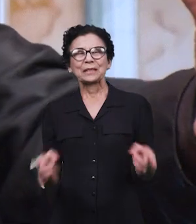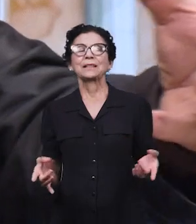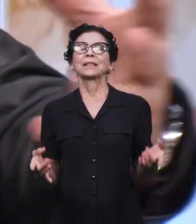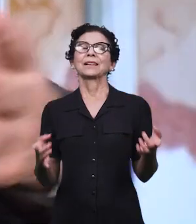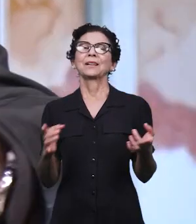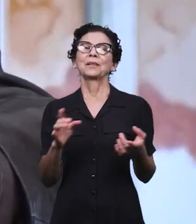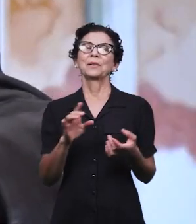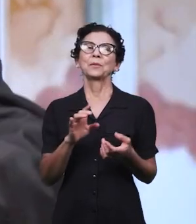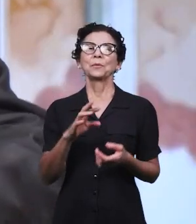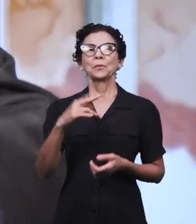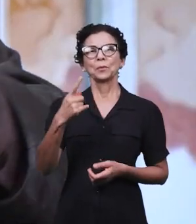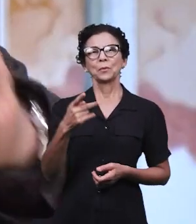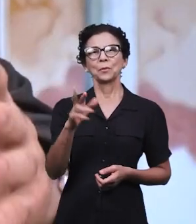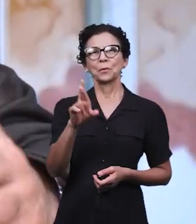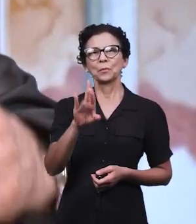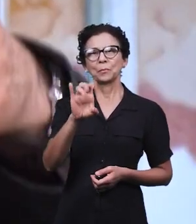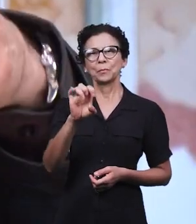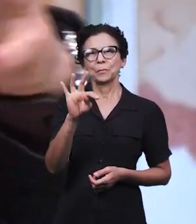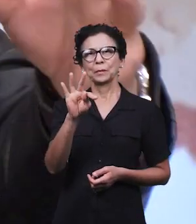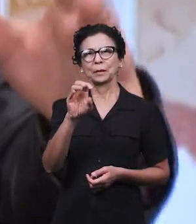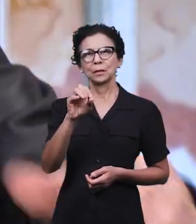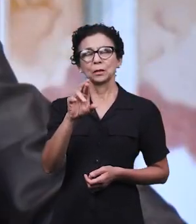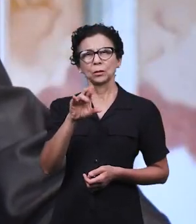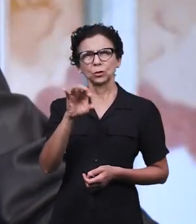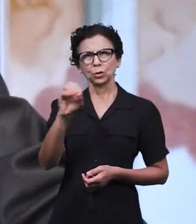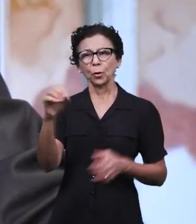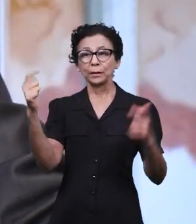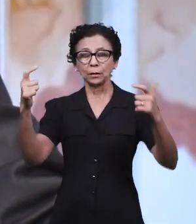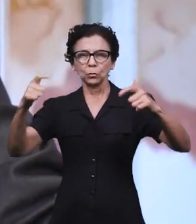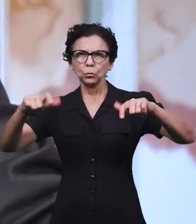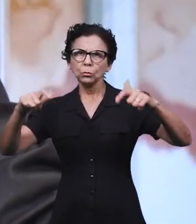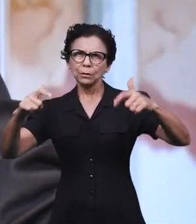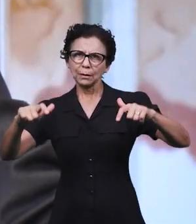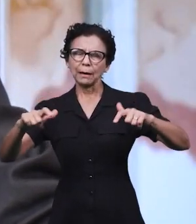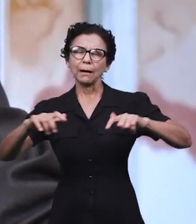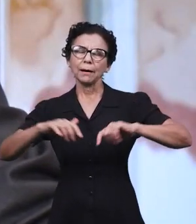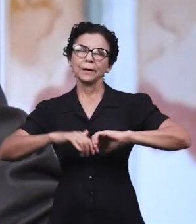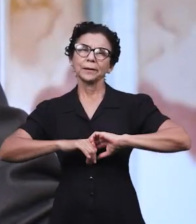Festo, Agripa, vieram ali e ali Paulo foi